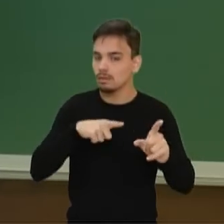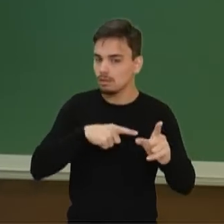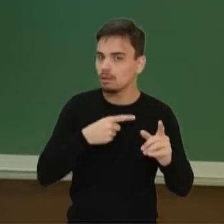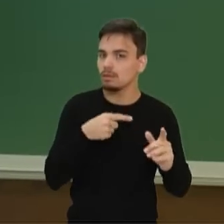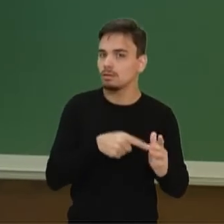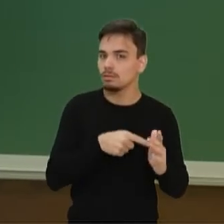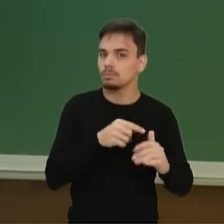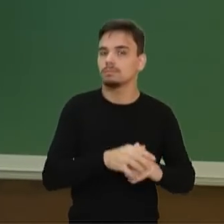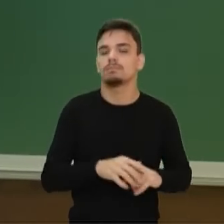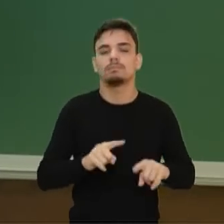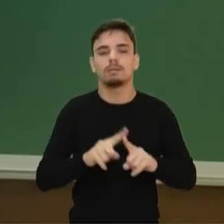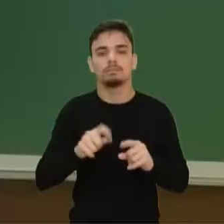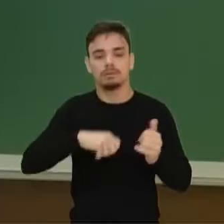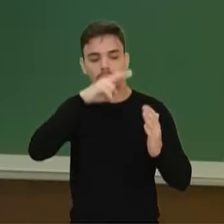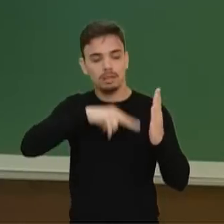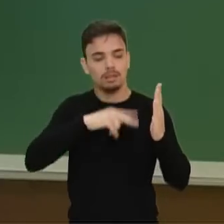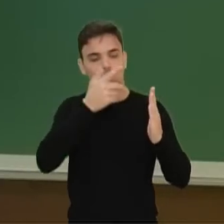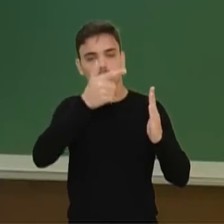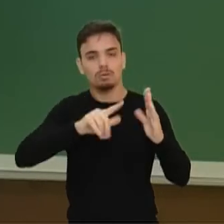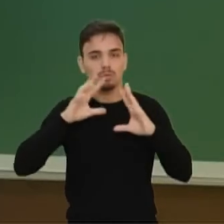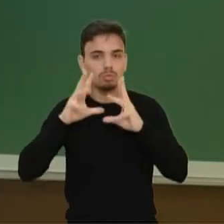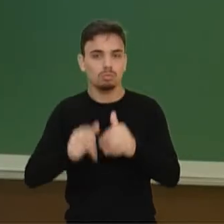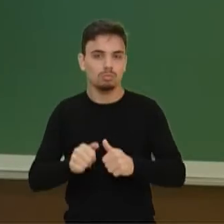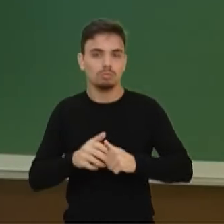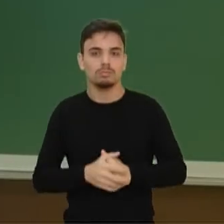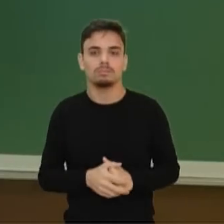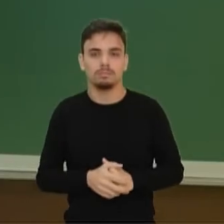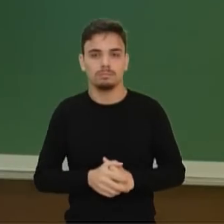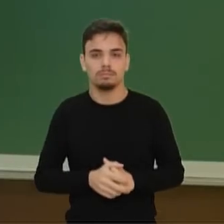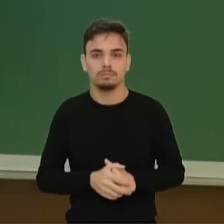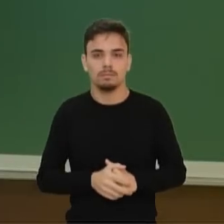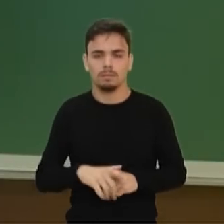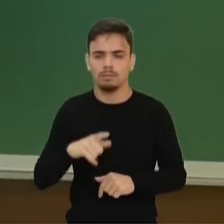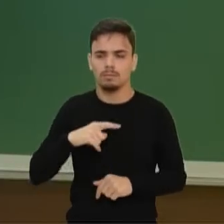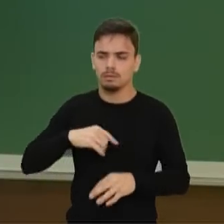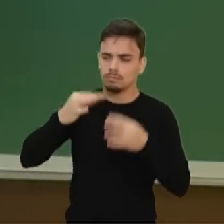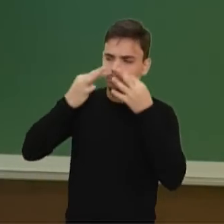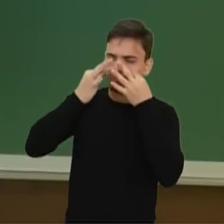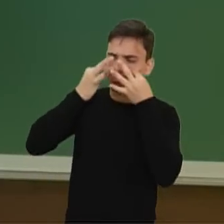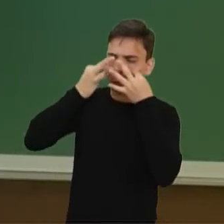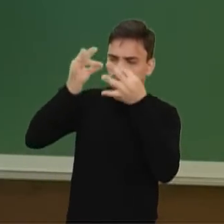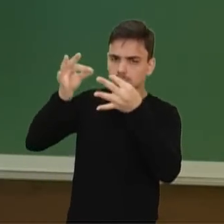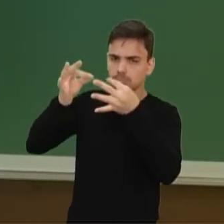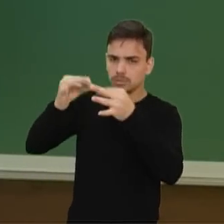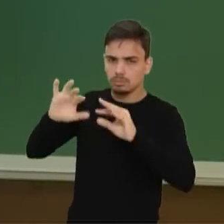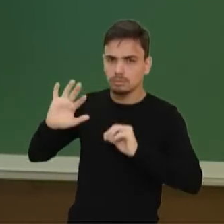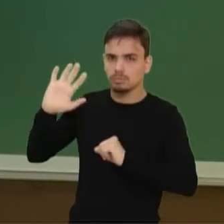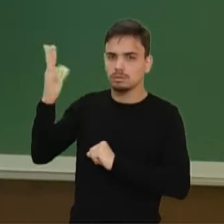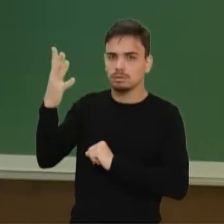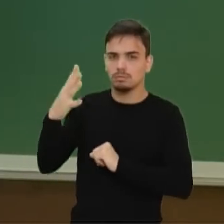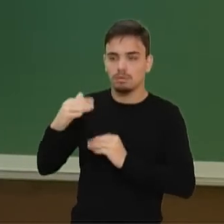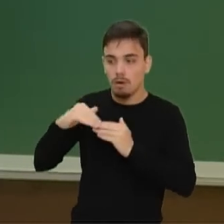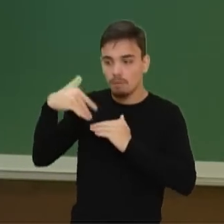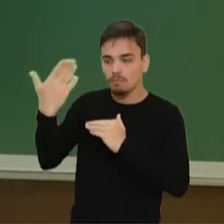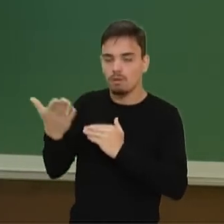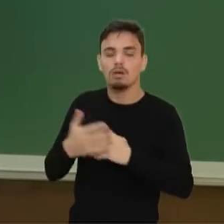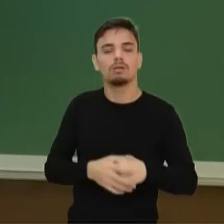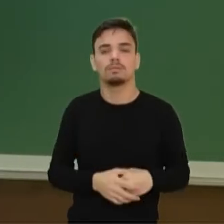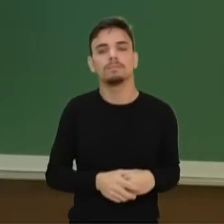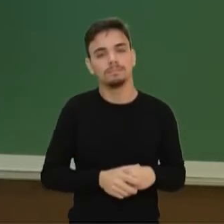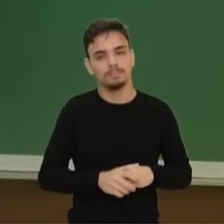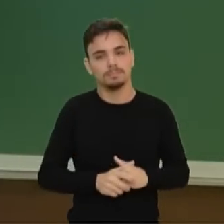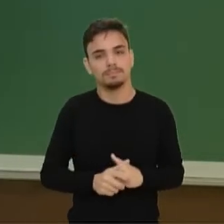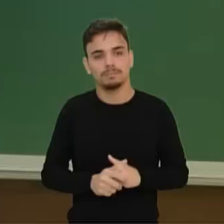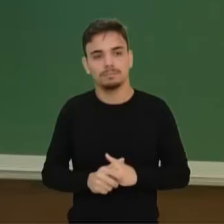temos que ler o todo para que possamos, então, ficar antenados das coisas que acontecem aí fora, né? Então, vamos verificar o